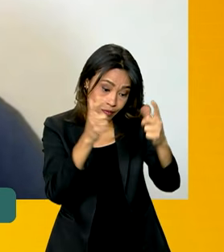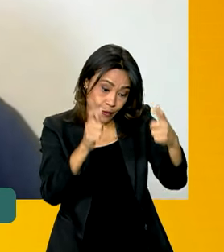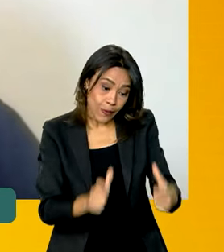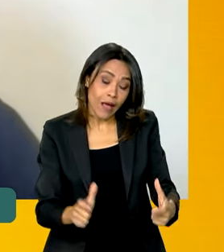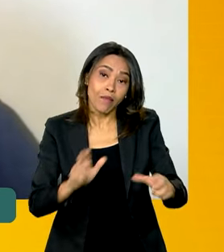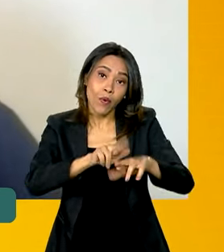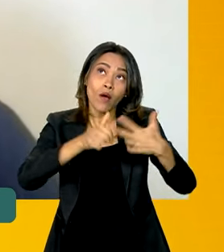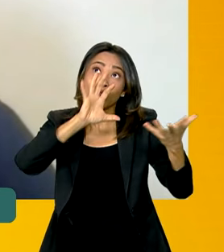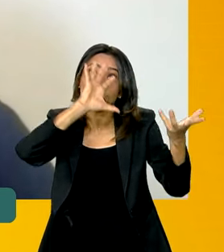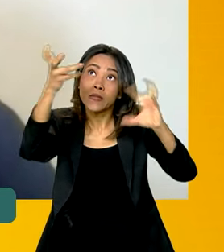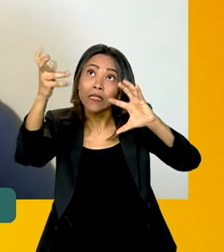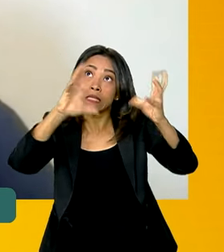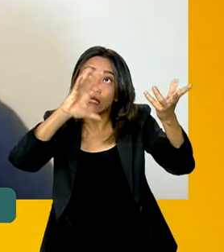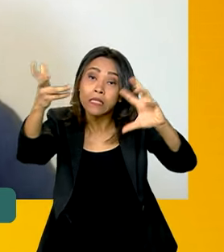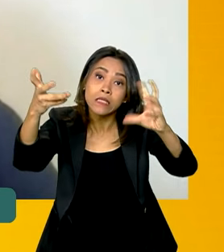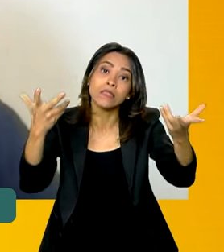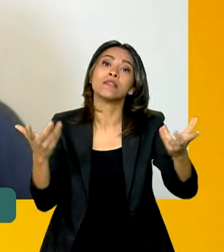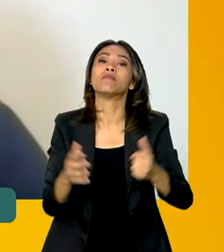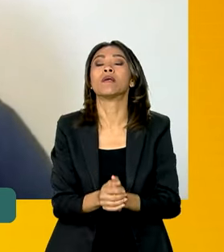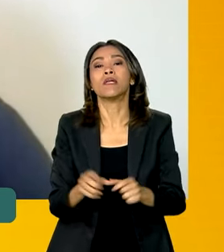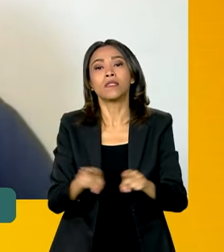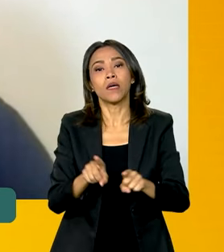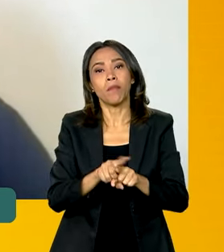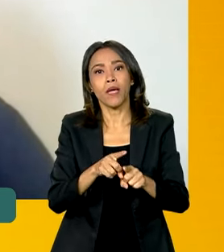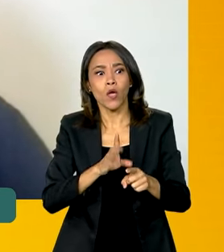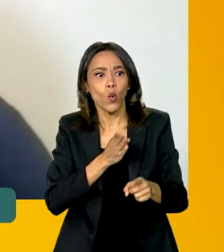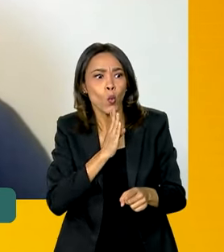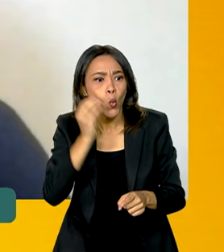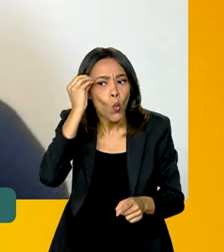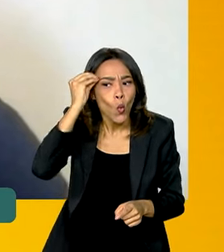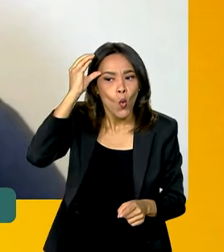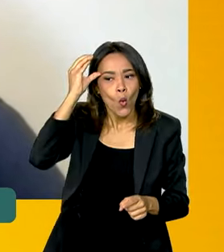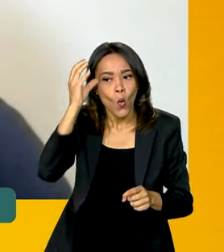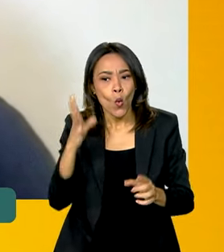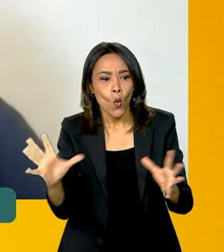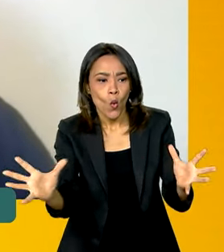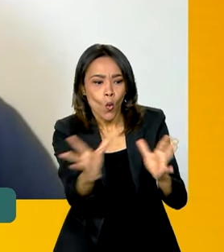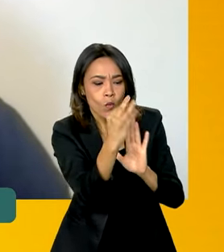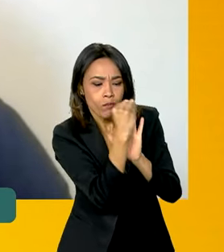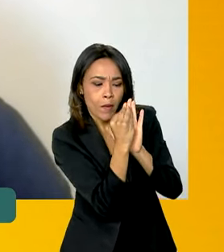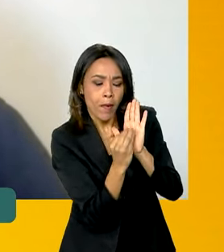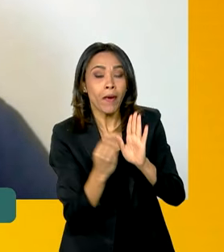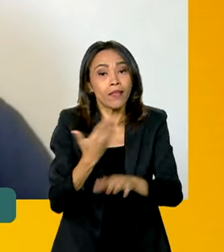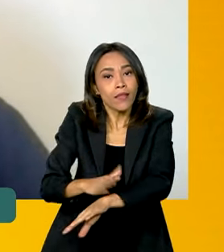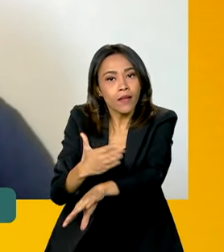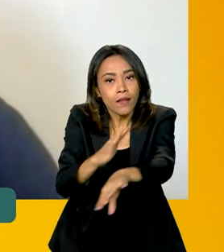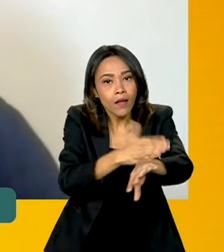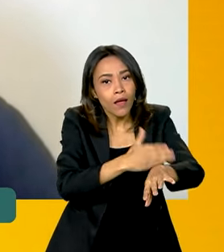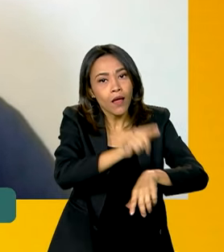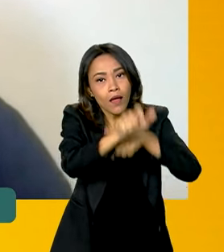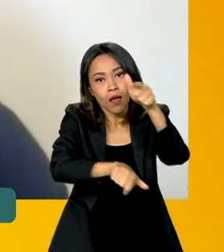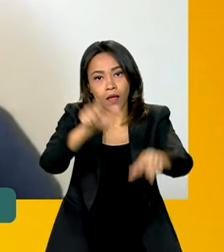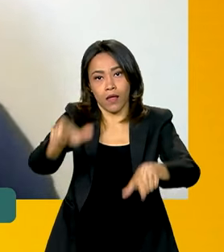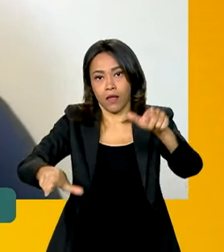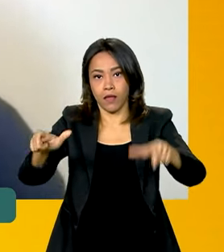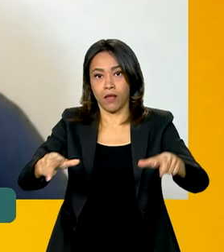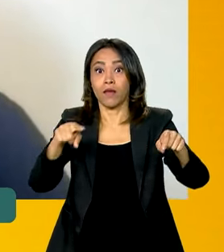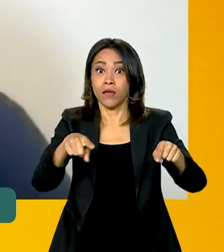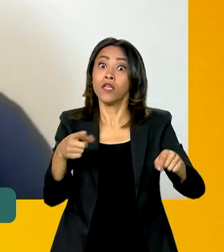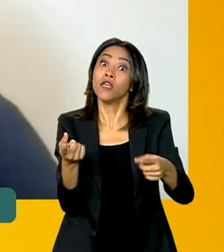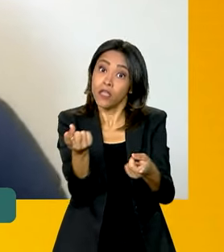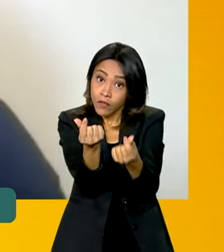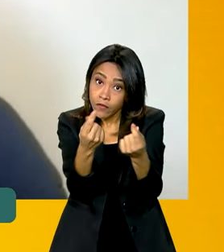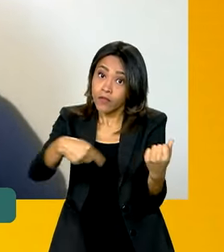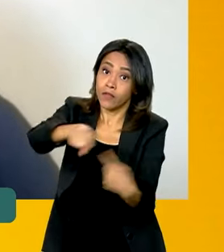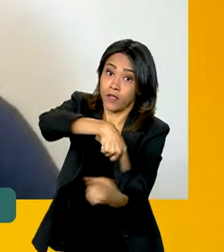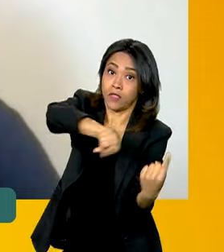e sistematização de conhecimento, capacitação e o fortalecimento financeiro